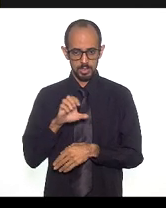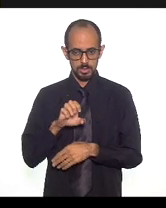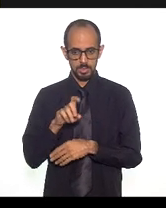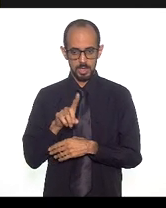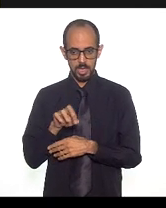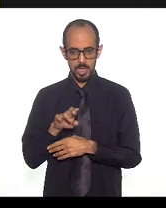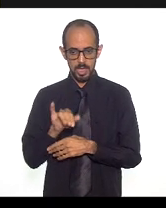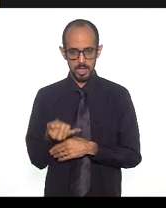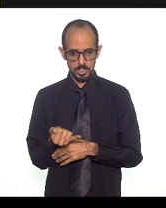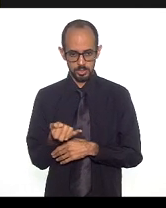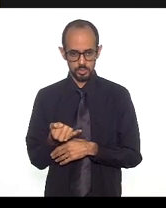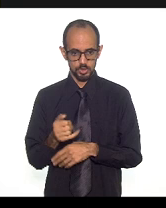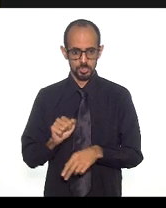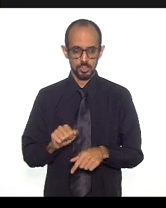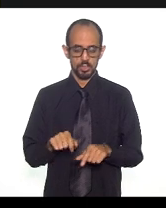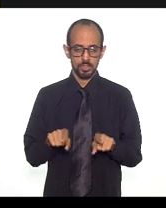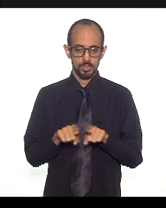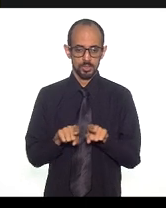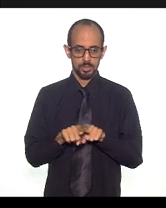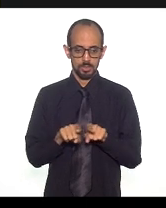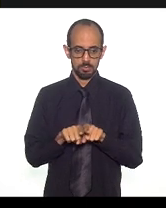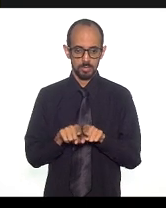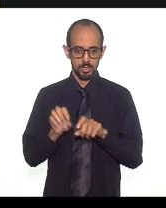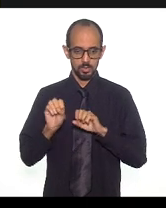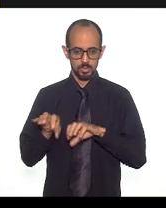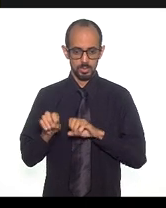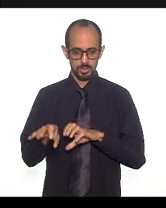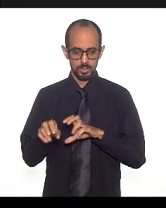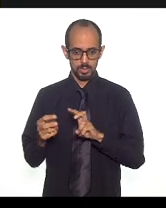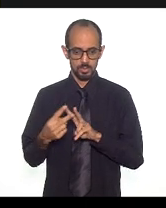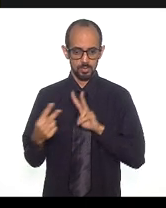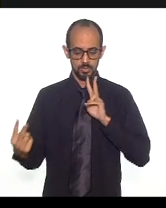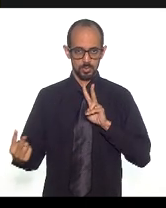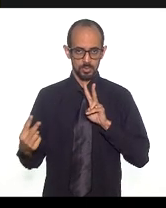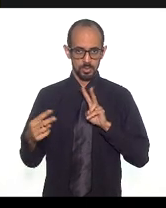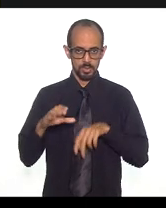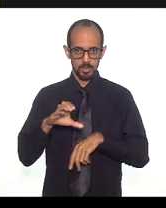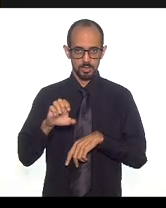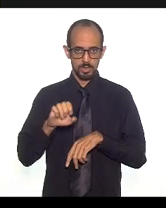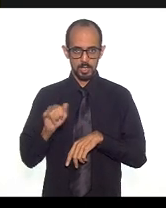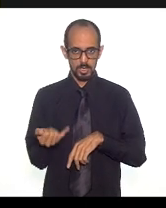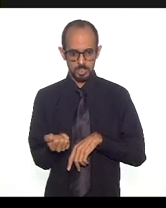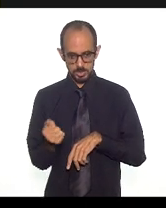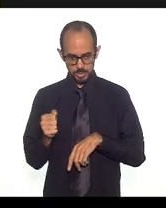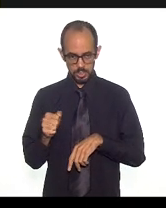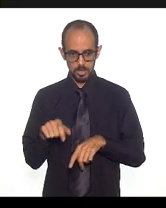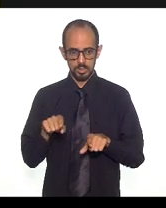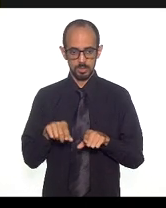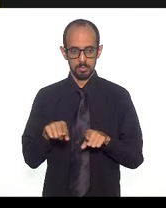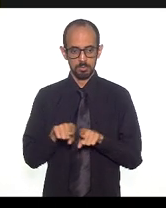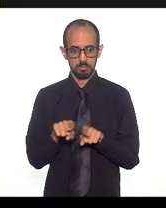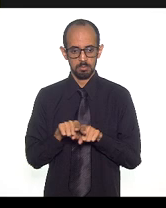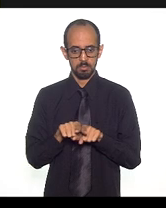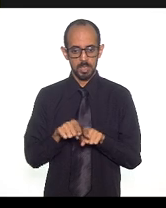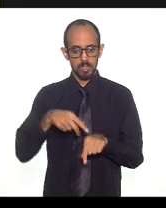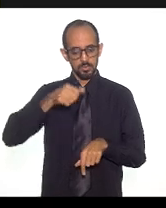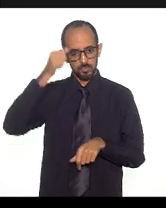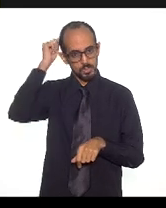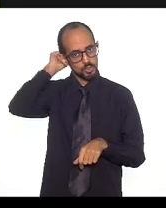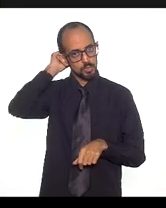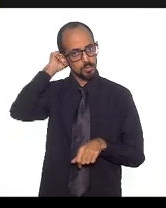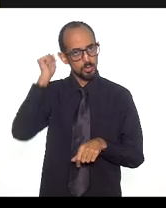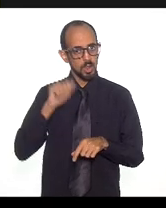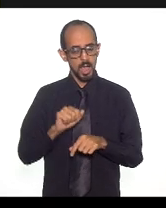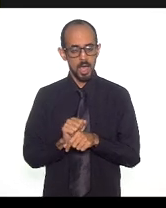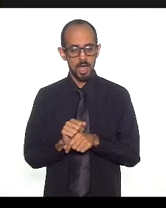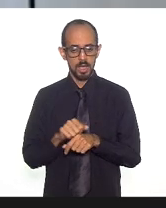programas, tanto do ensino à distância quanto da rede SEJA, quanto do pré-vestibular, trabalham nessa direção. E é claro que, nesse